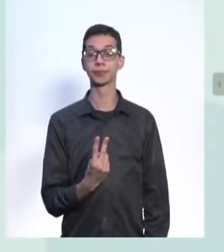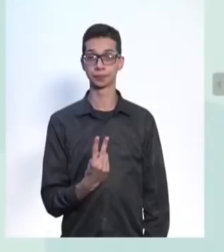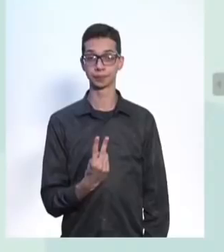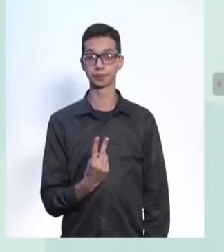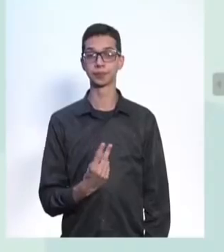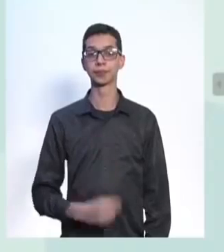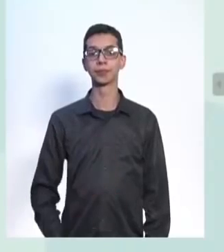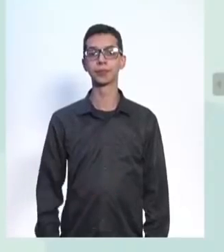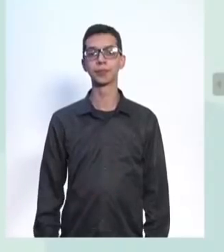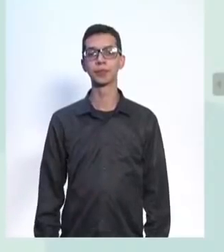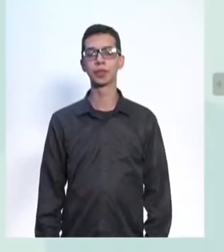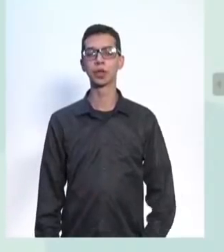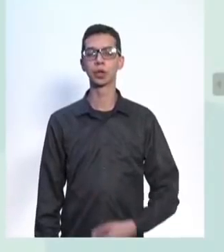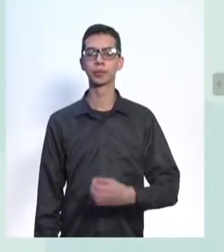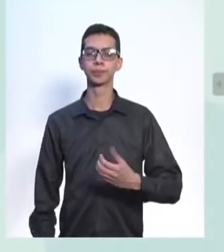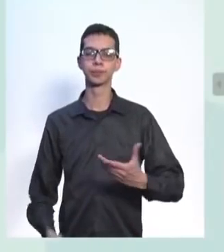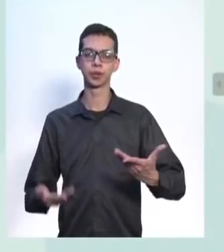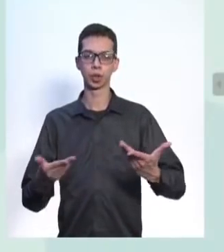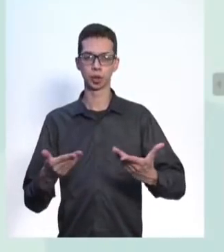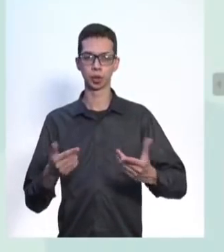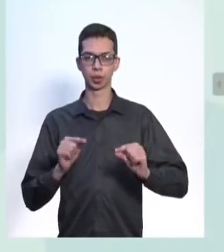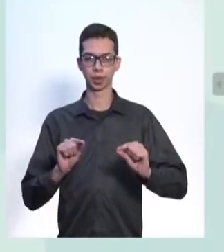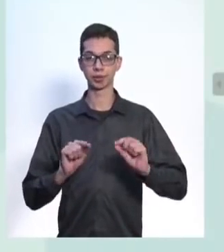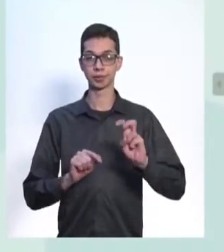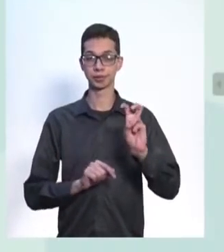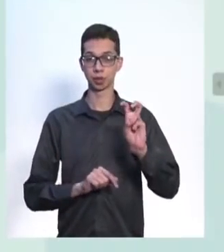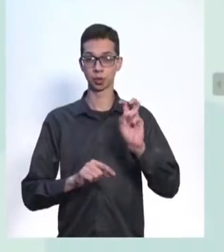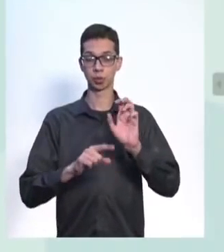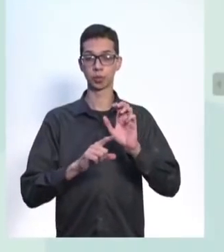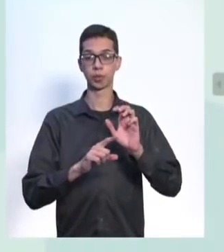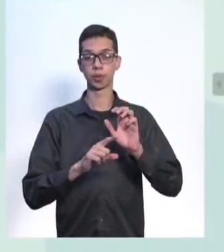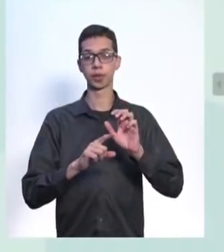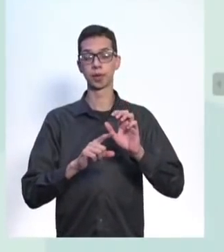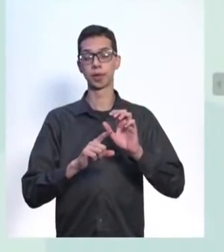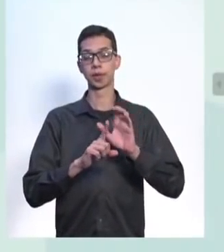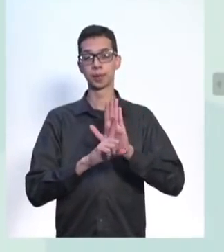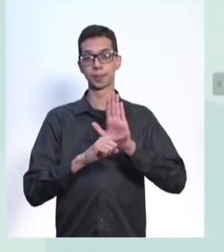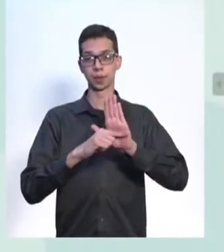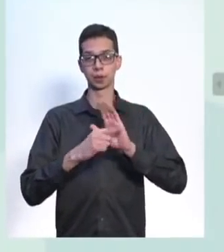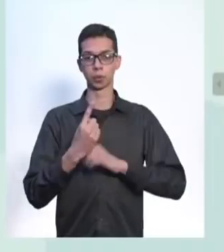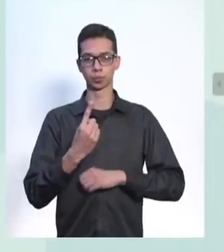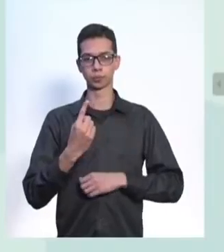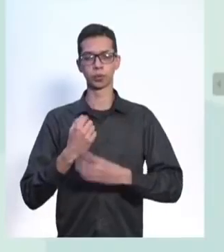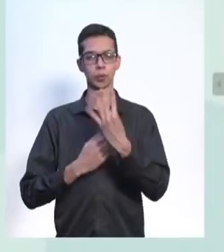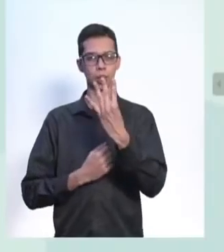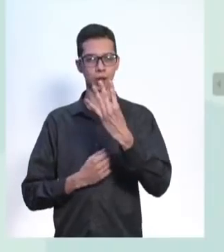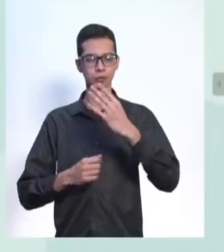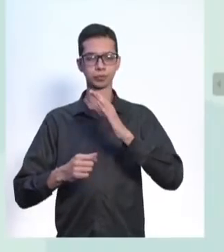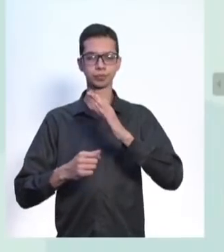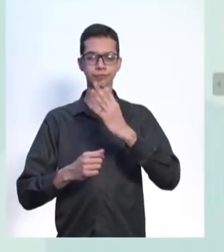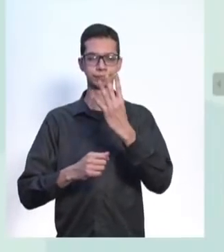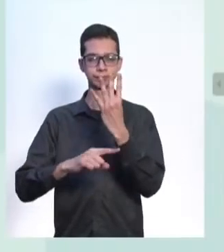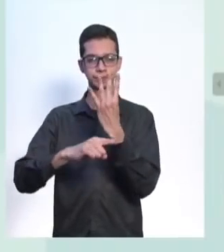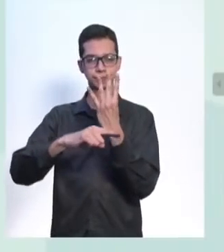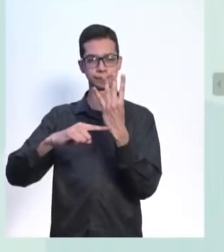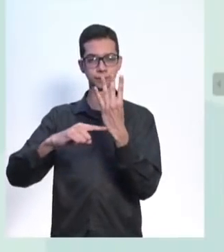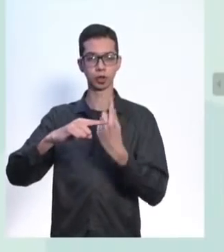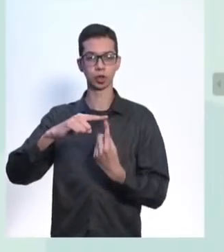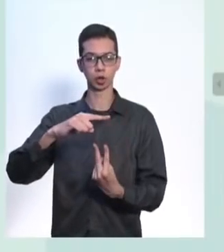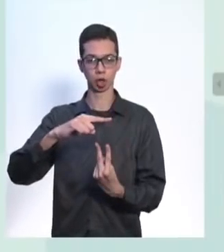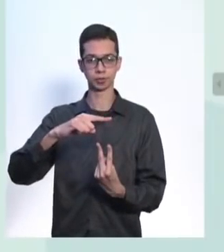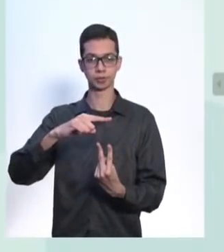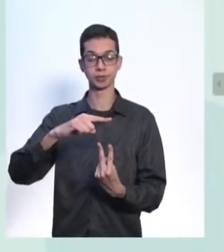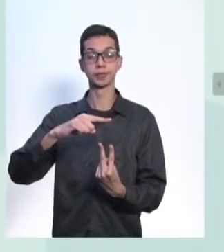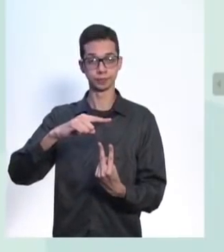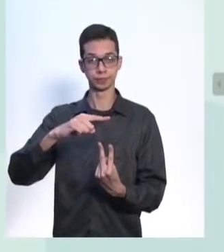4. E mais com menos vai dar menos, 4 dividido por 2, 2. Então, o